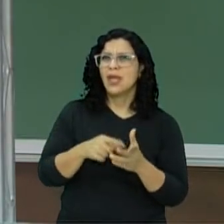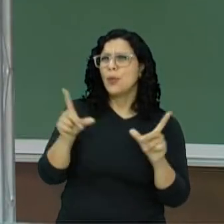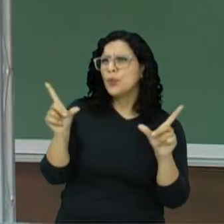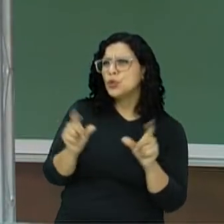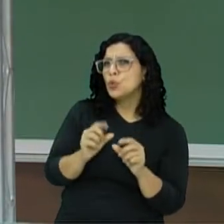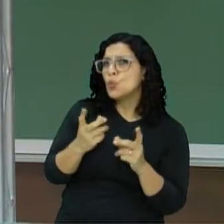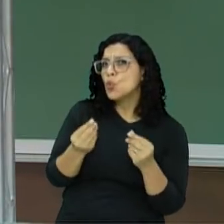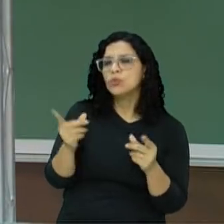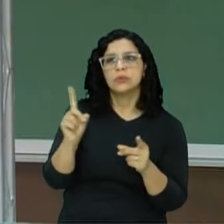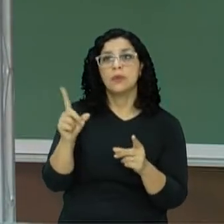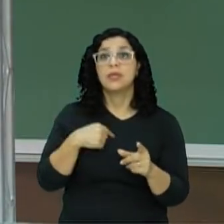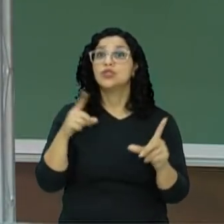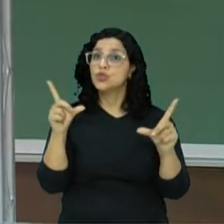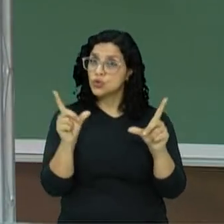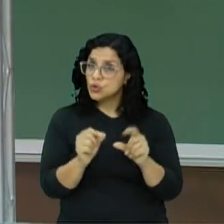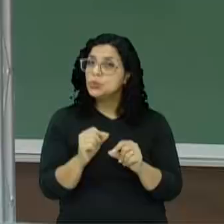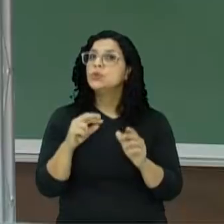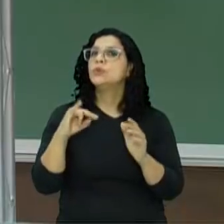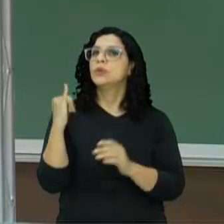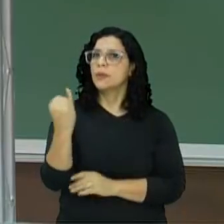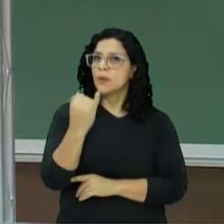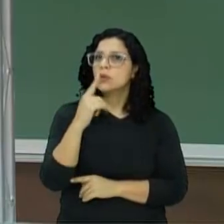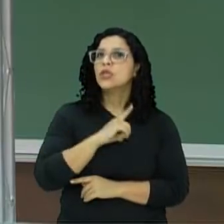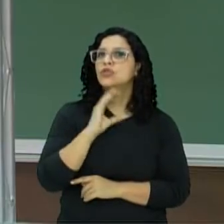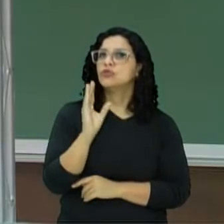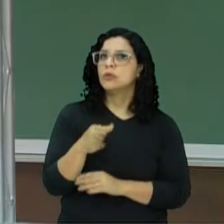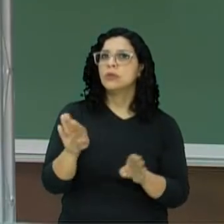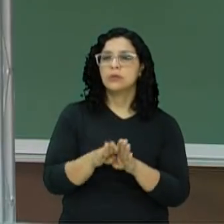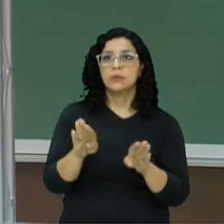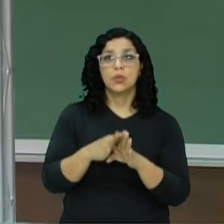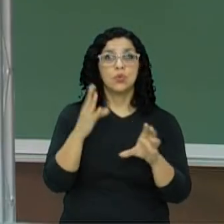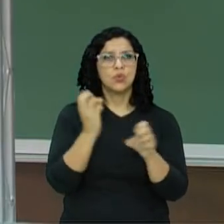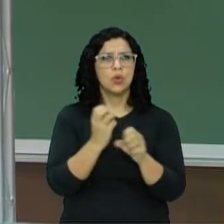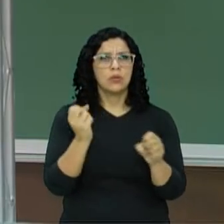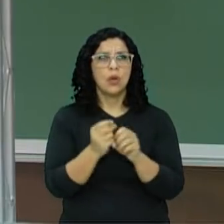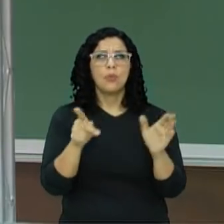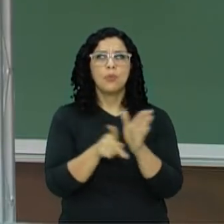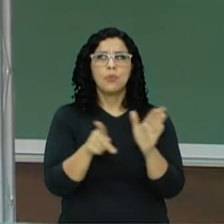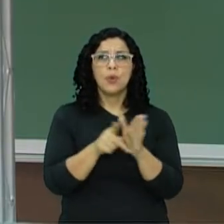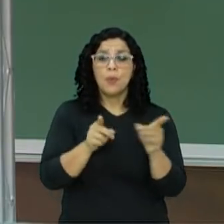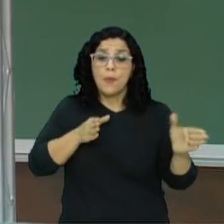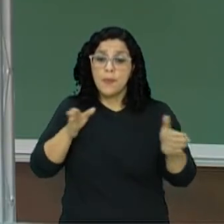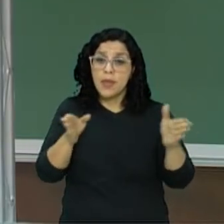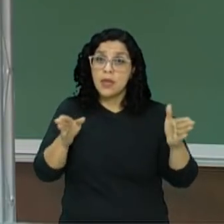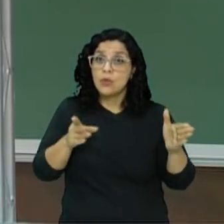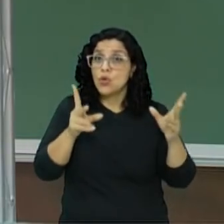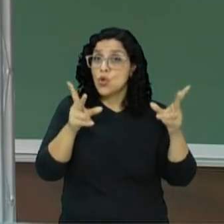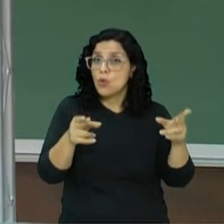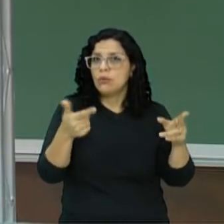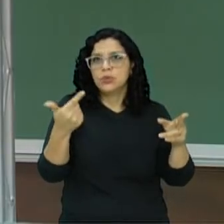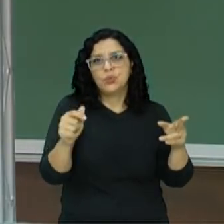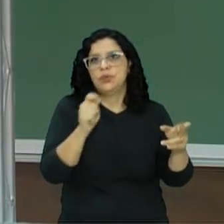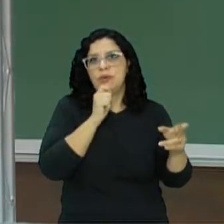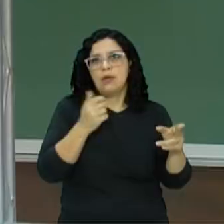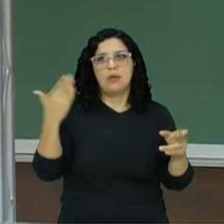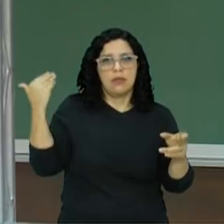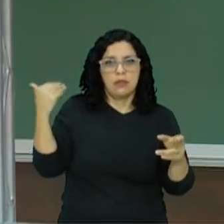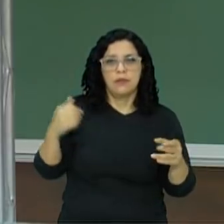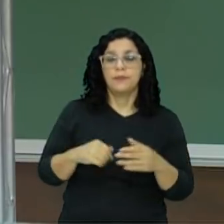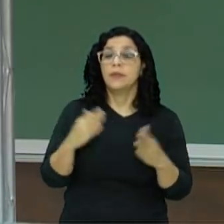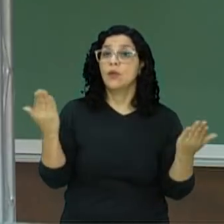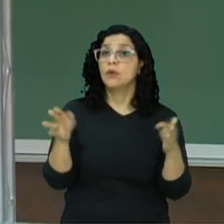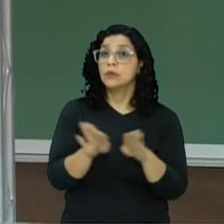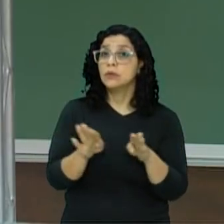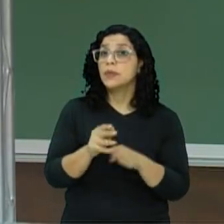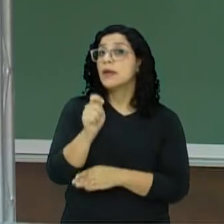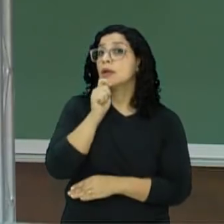caiu tanto, não, mas é uma queda significativa. Não havia ainda uma queda num espaço tão curto de tempo, uma queda tão grande.